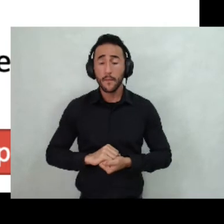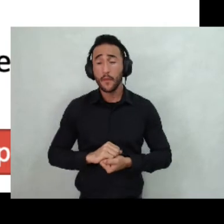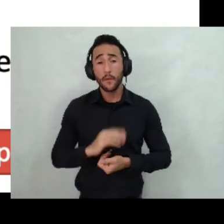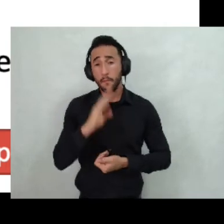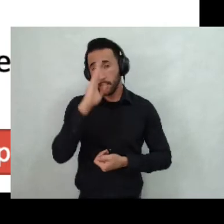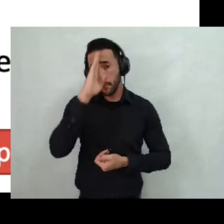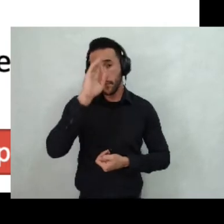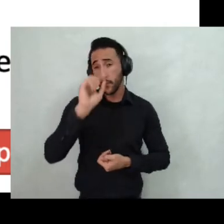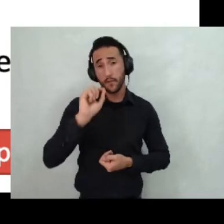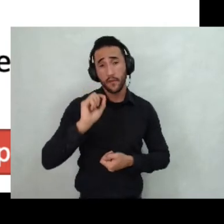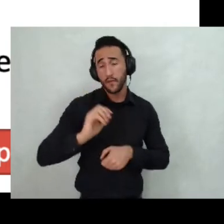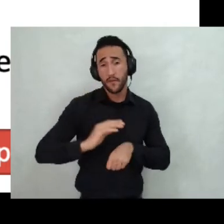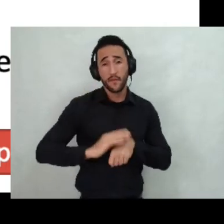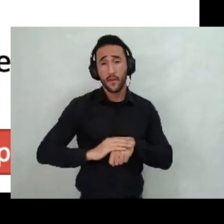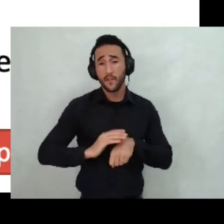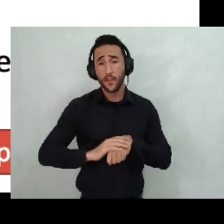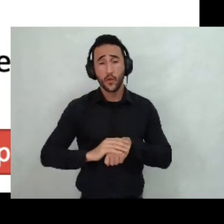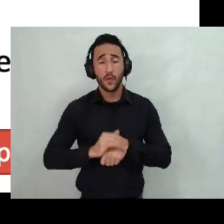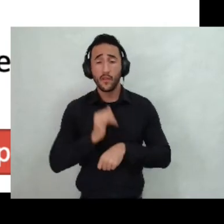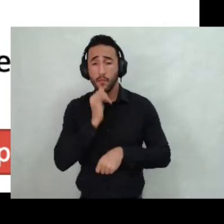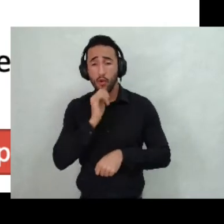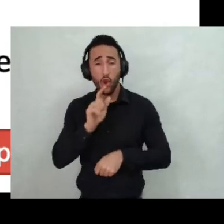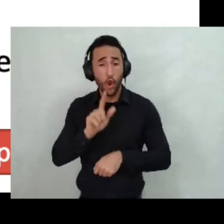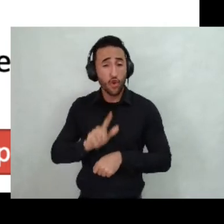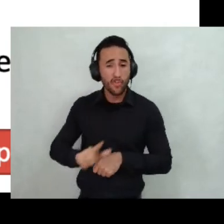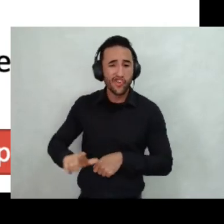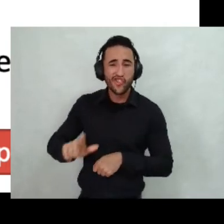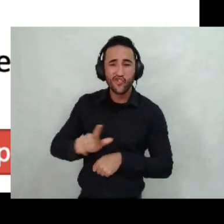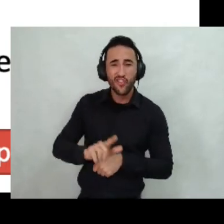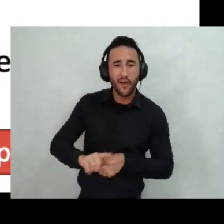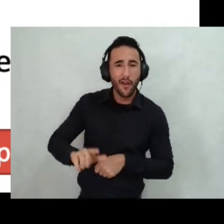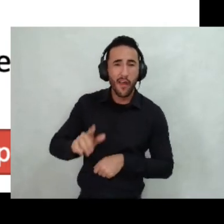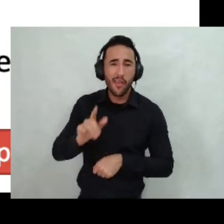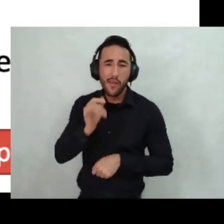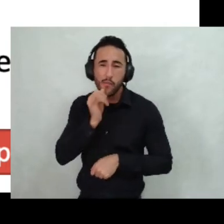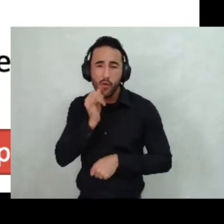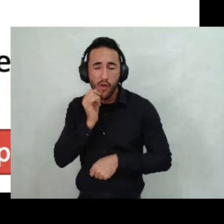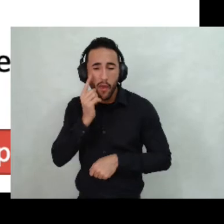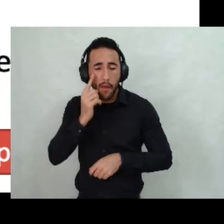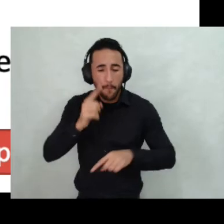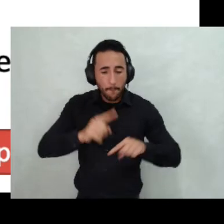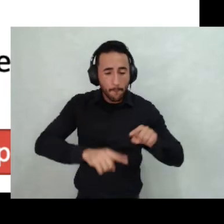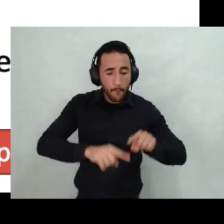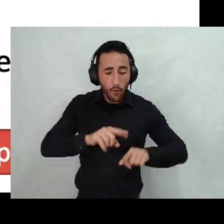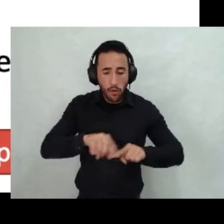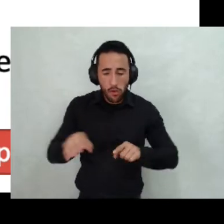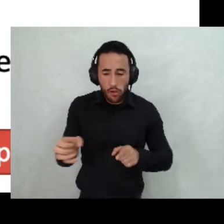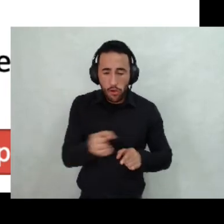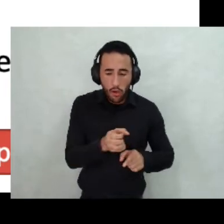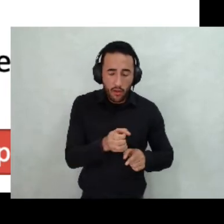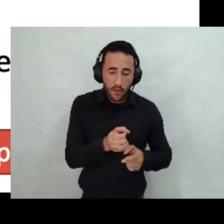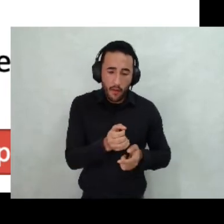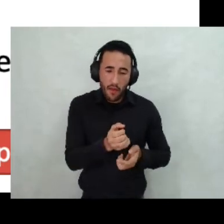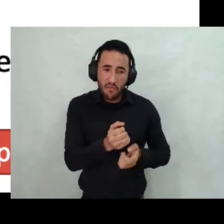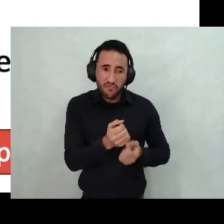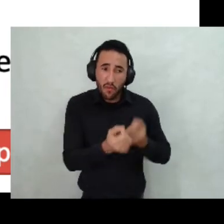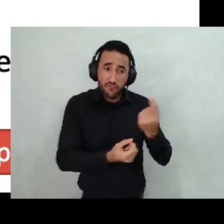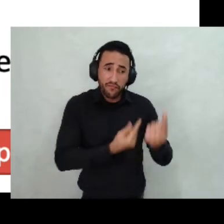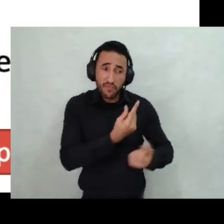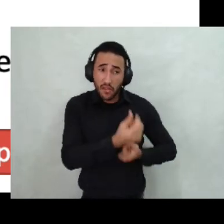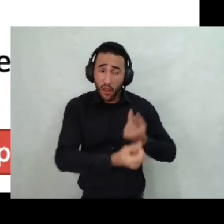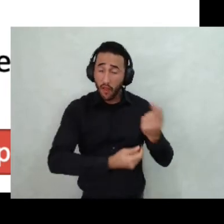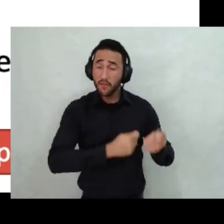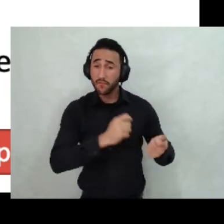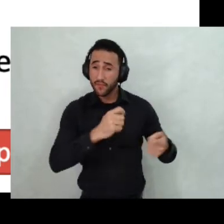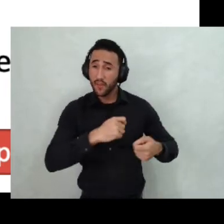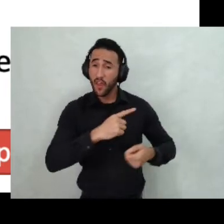por questão logística através de amostras aleatórias, amostras probabilísticas, aonde se exige muito